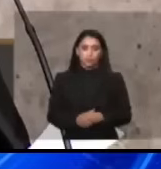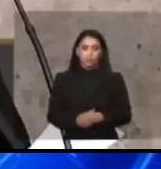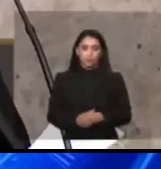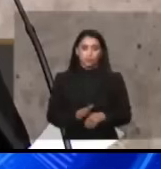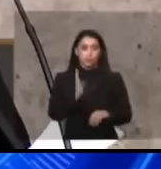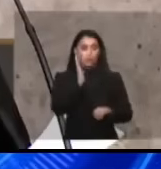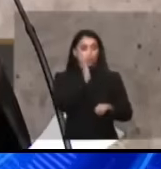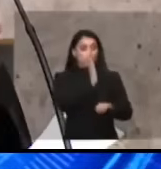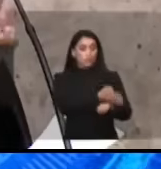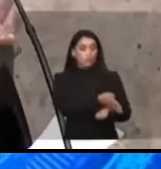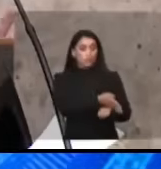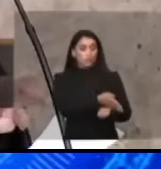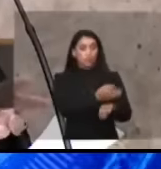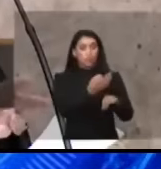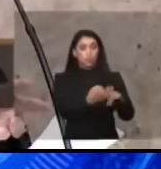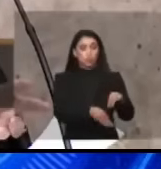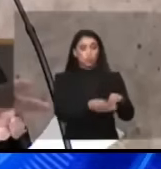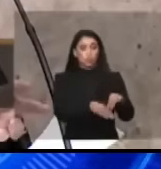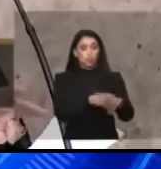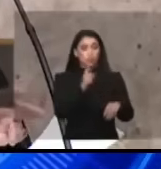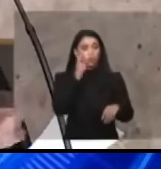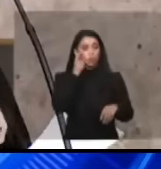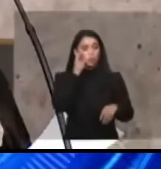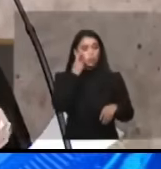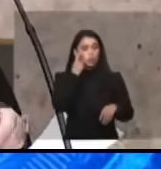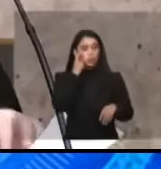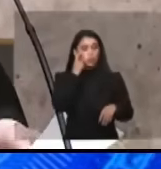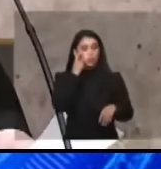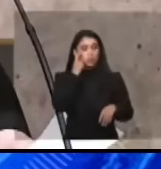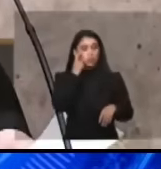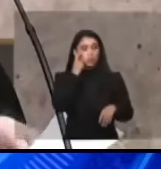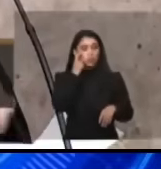Vencidos os ministros Nunes Marques,